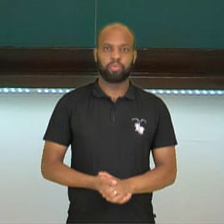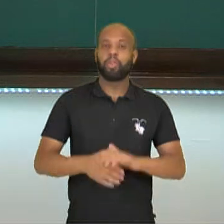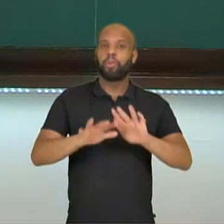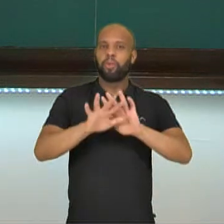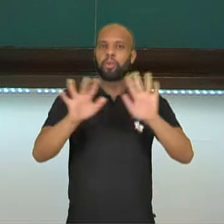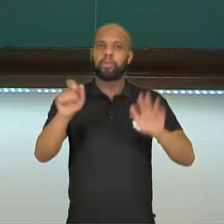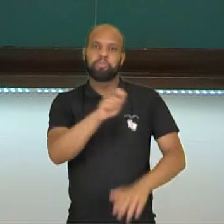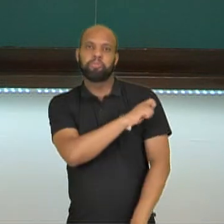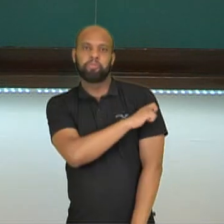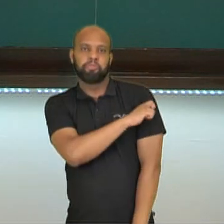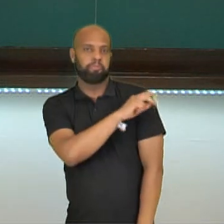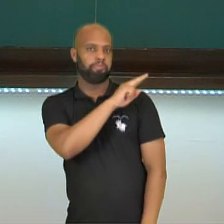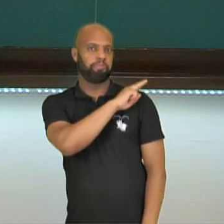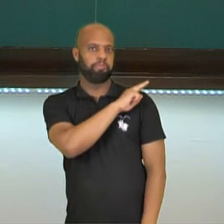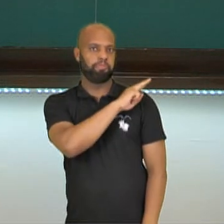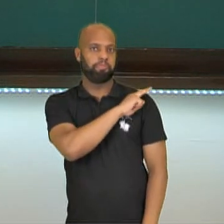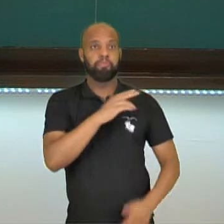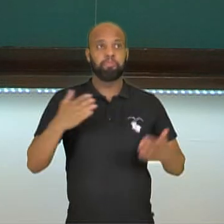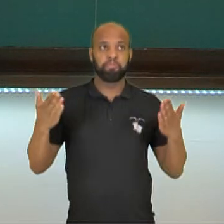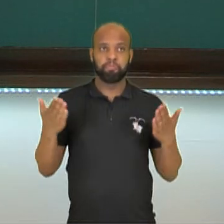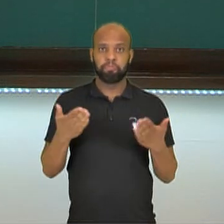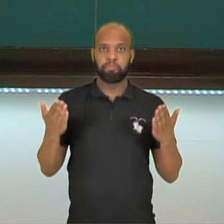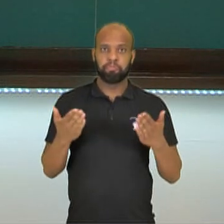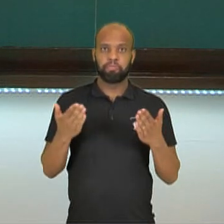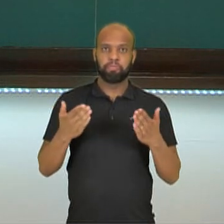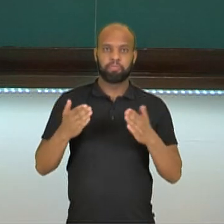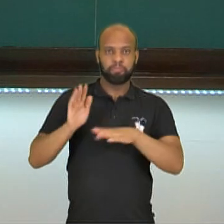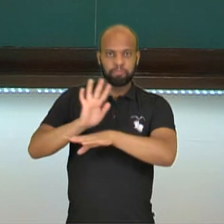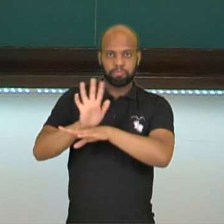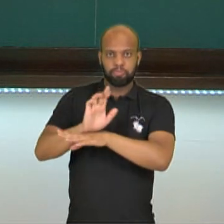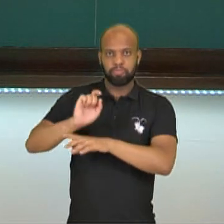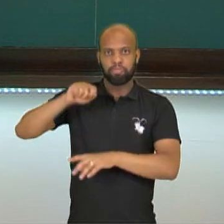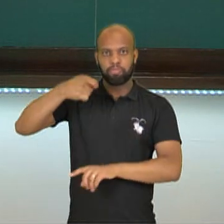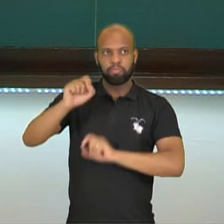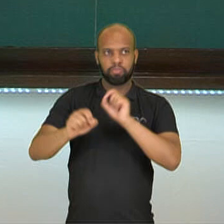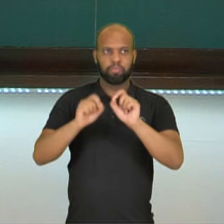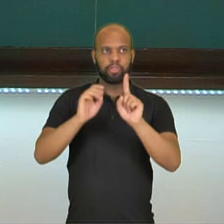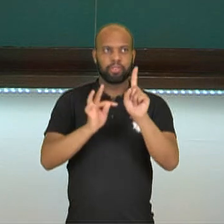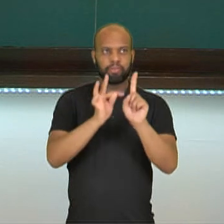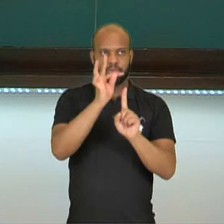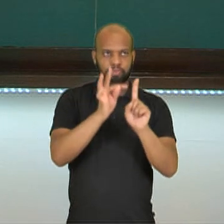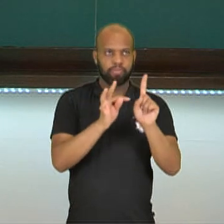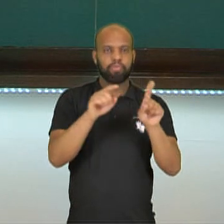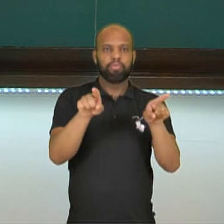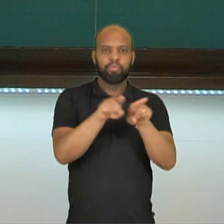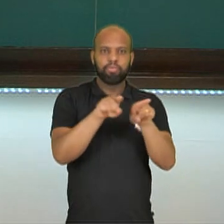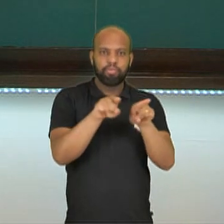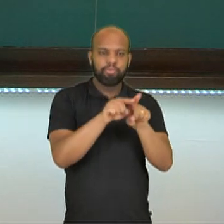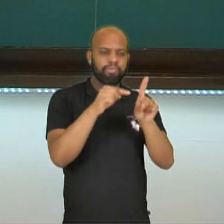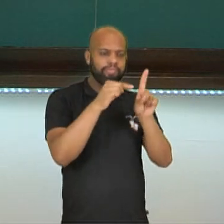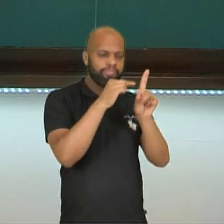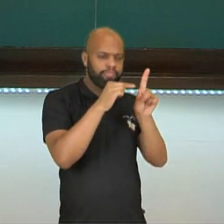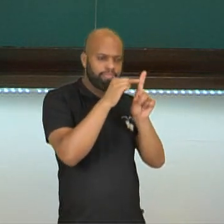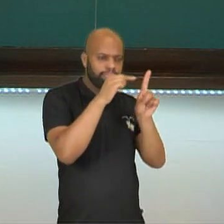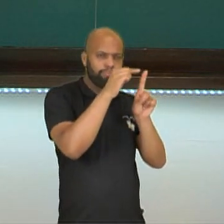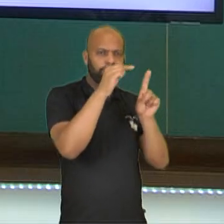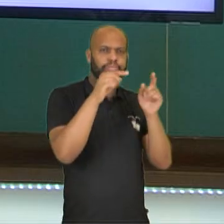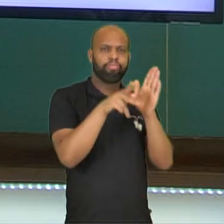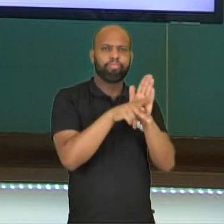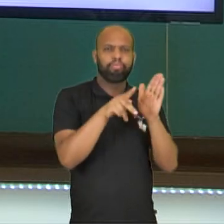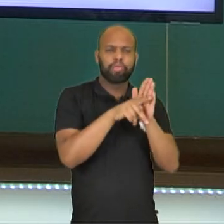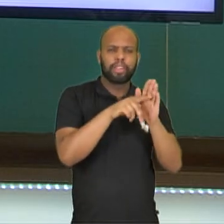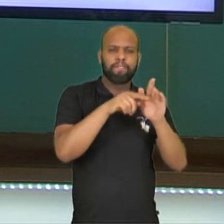Olá, estudantes de segunda série! Nesse vídeo vamos falar sobre temperatura e sobre as escalas termométricas. Afinal,